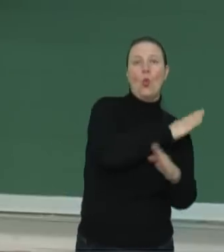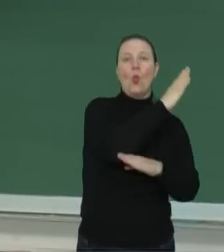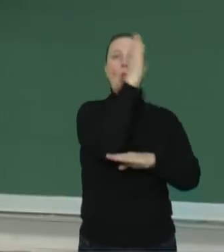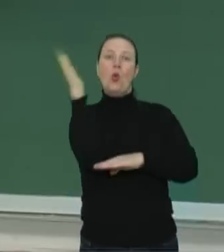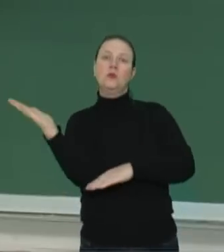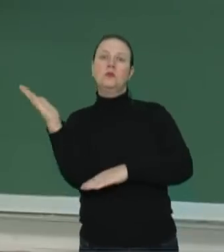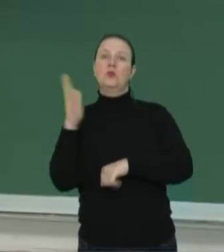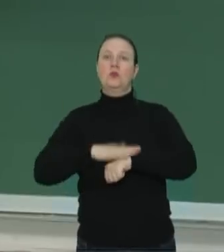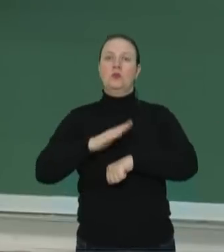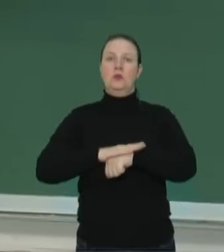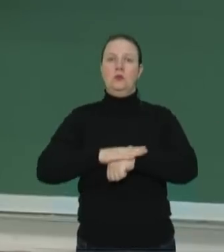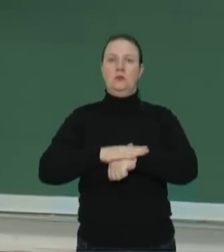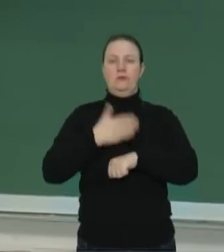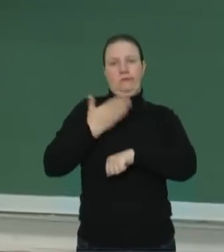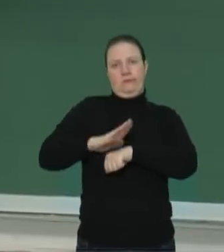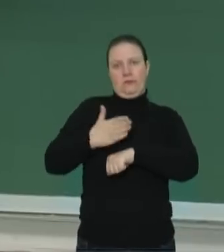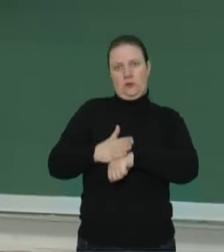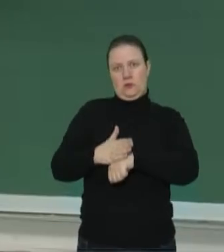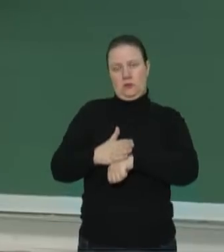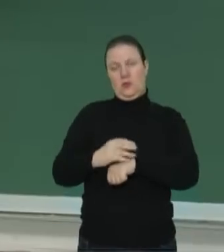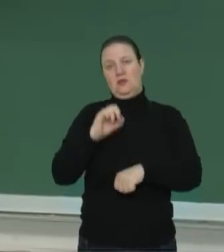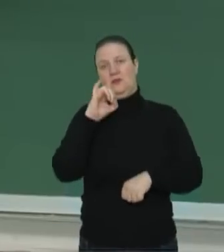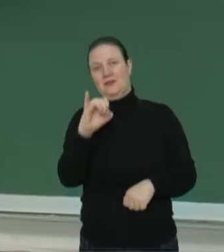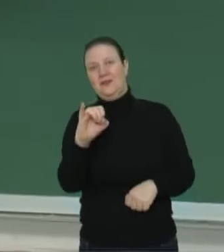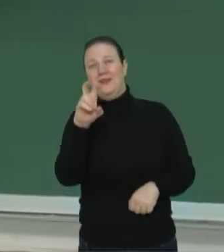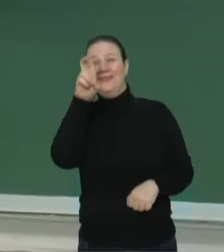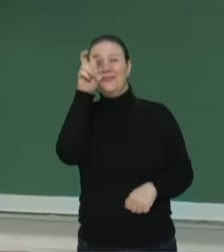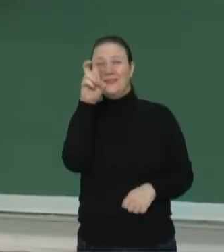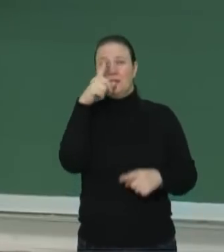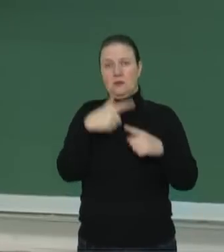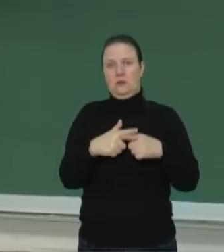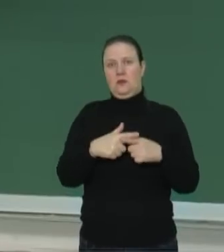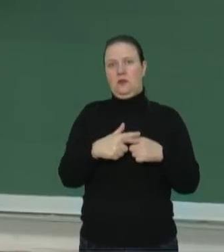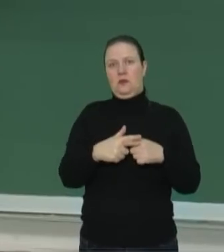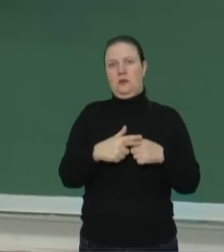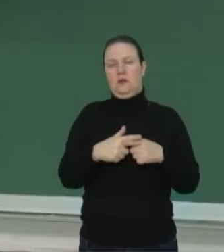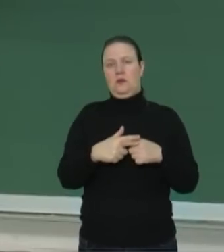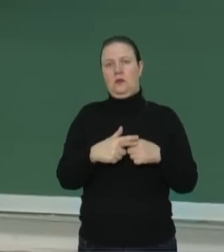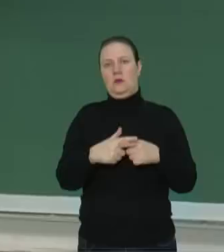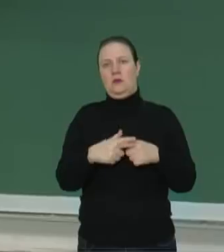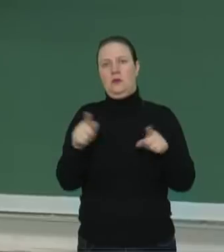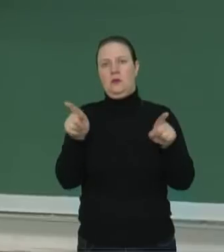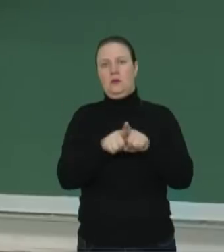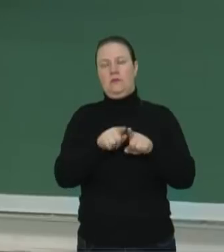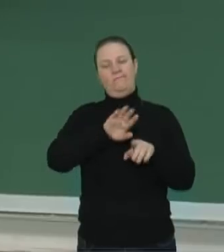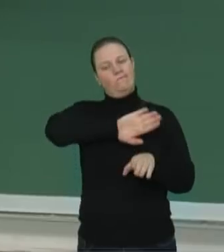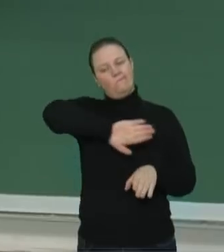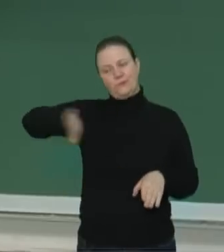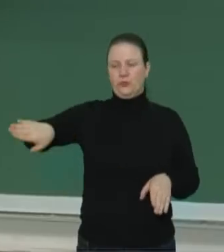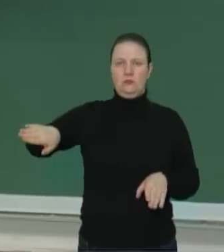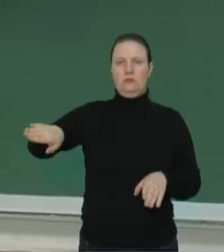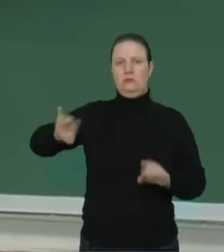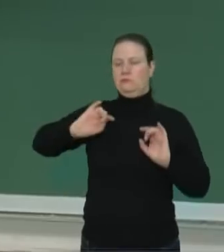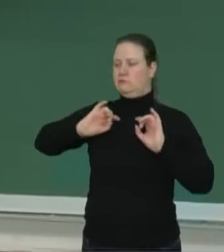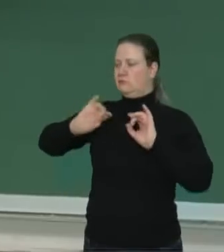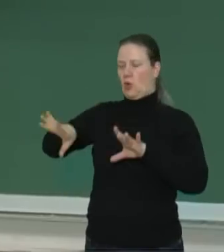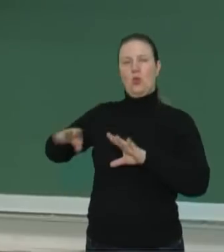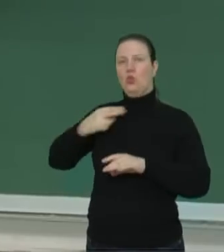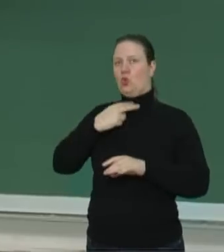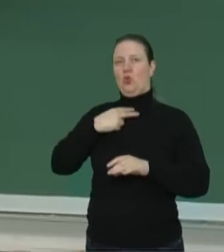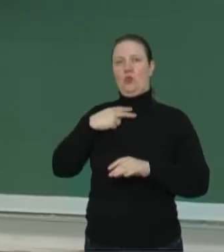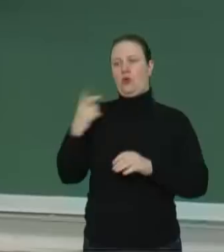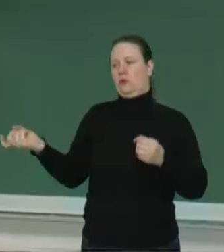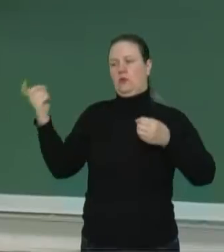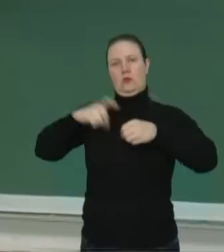tempo da partida. Caso ele cometa a 5ª falta, ele está excluído daquele jogo, ele não pode